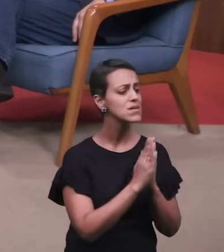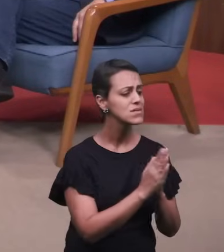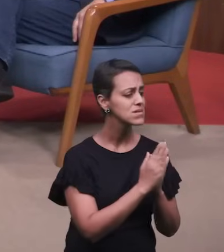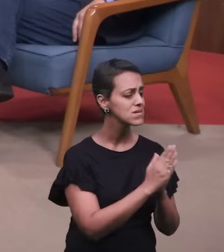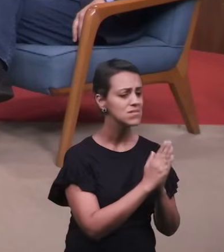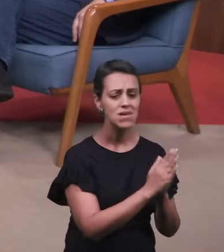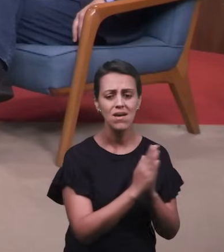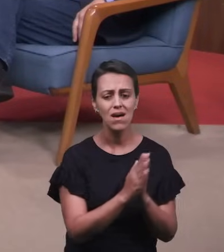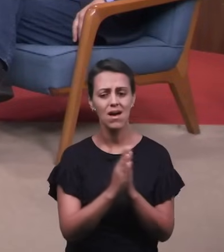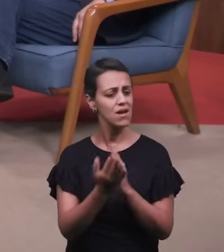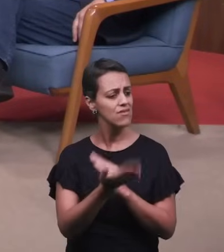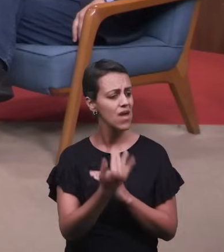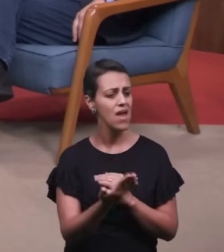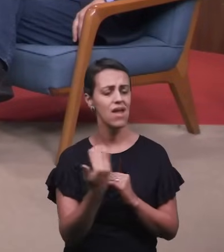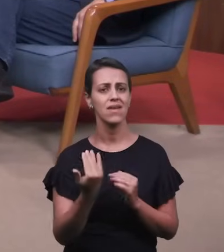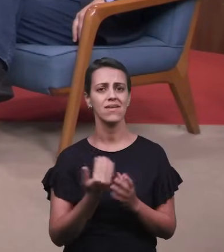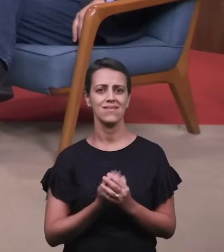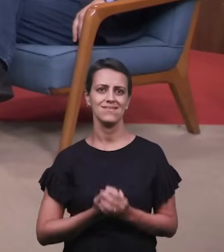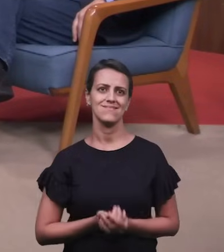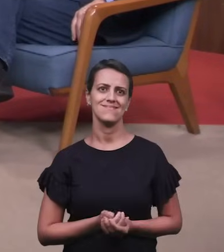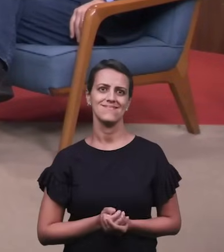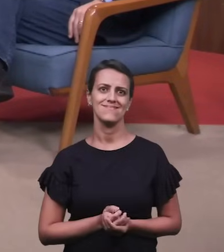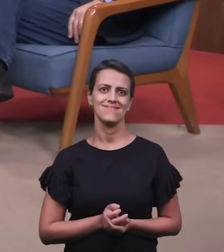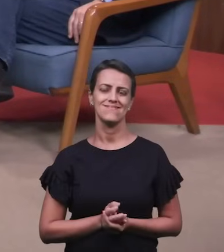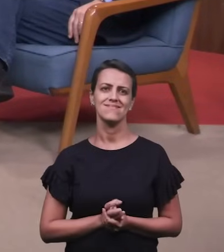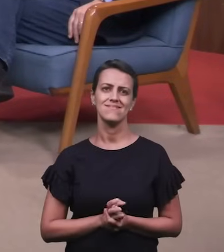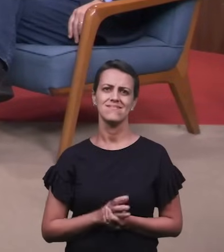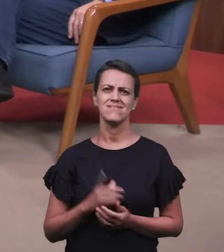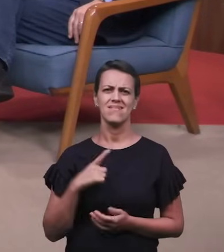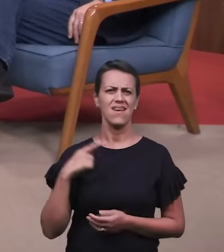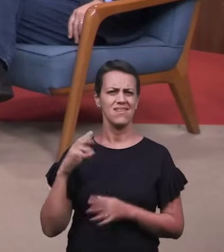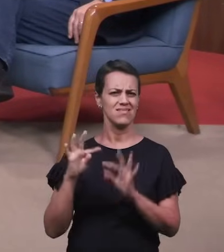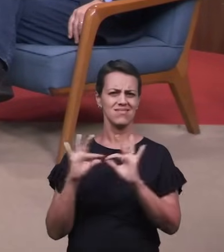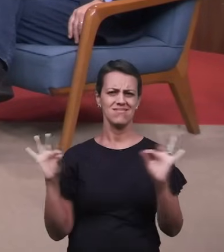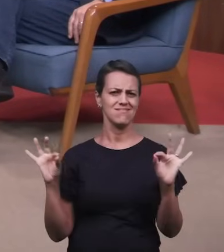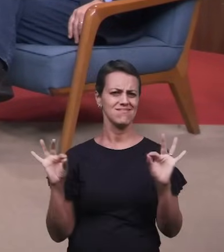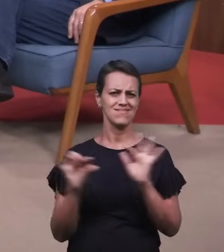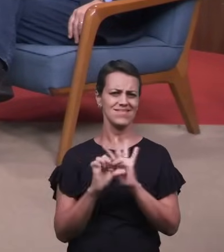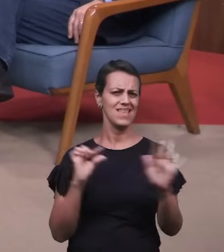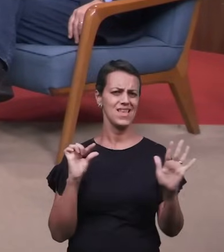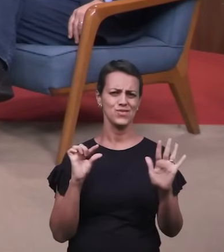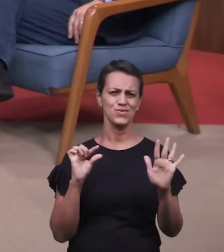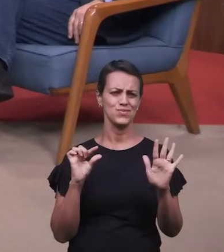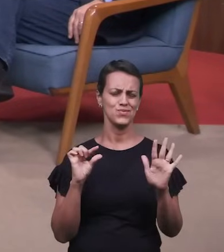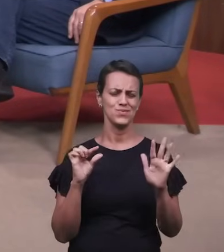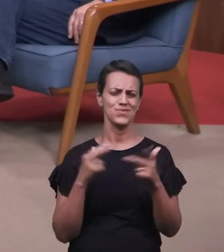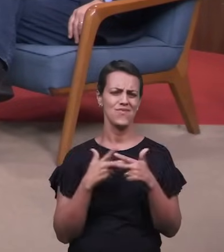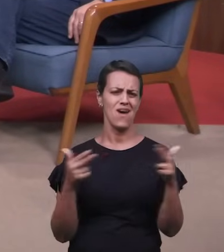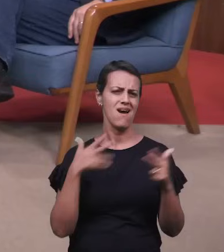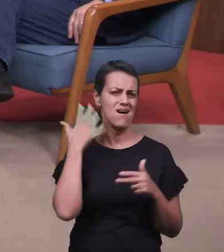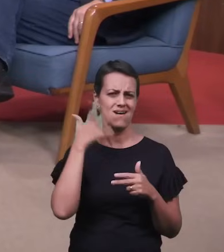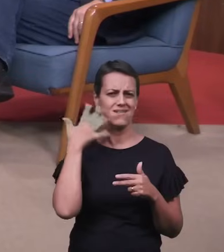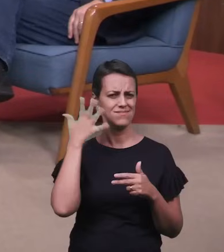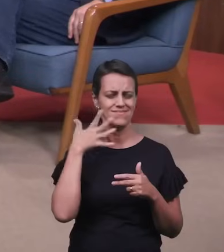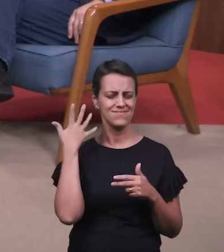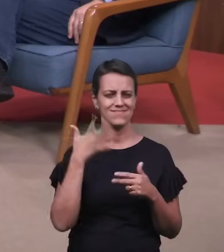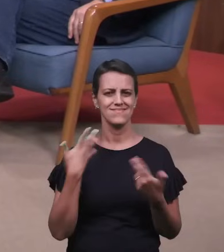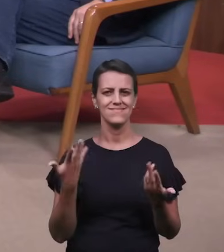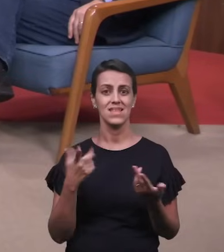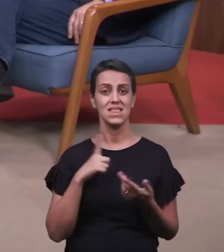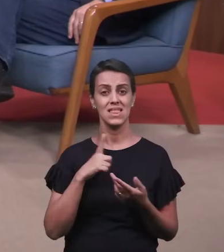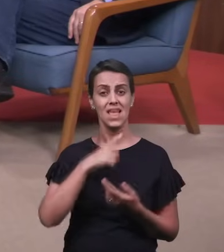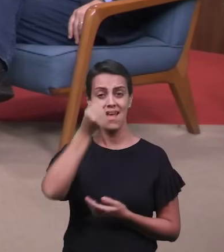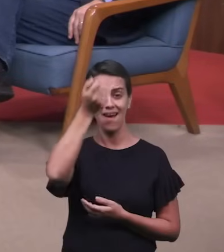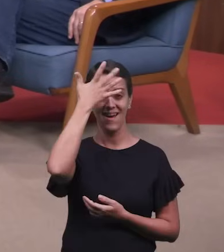renda. Você extraiu uma mensagem desse texto. Há muitas mensagens só nesse versículo aí. Exatamente. A graça de Deus está